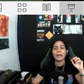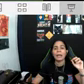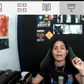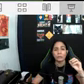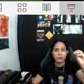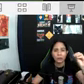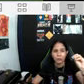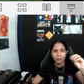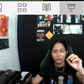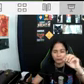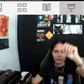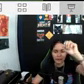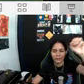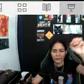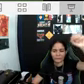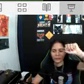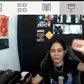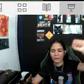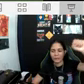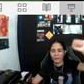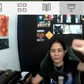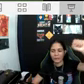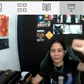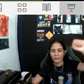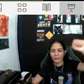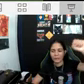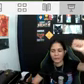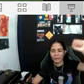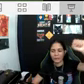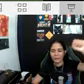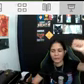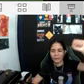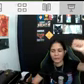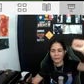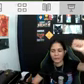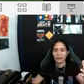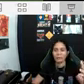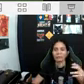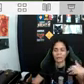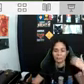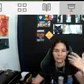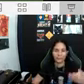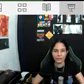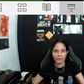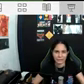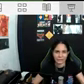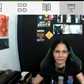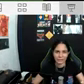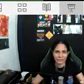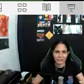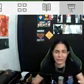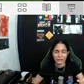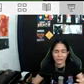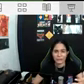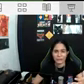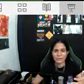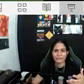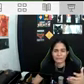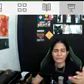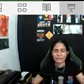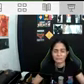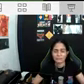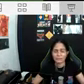enfermagem, usou luva. Aí eu tenho lá meus quadradinhos para ficar, porque como é observacional, né, e principalmente nessa questão